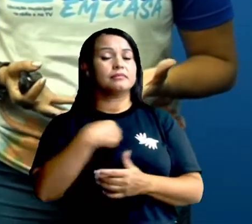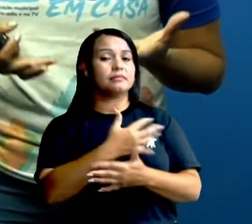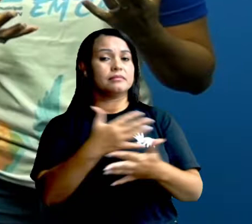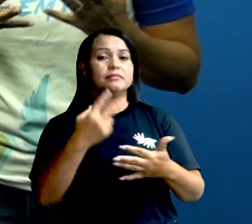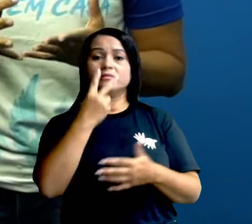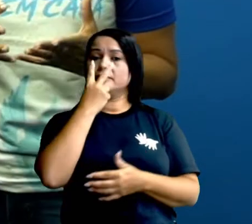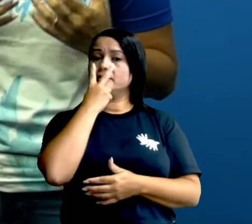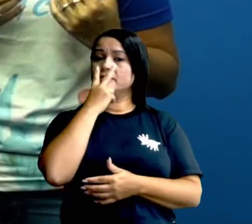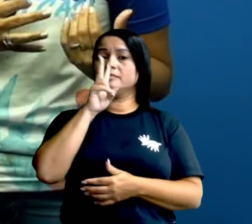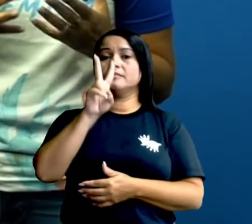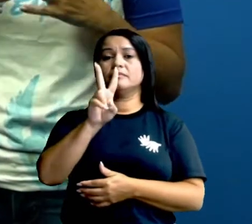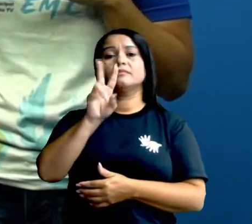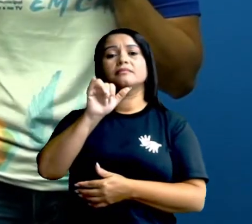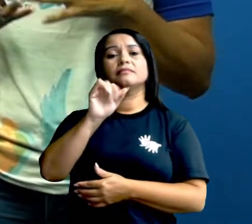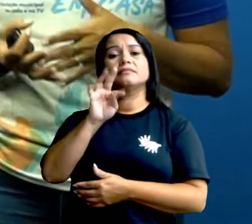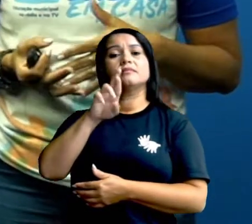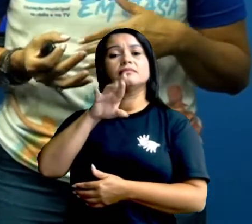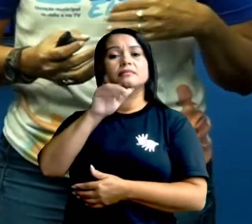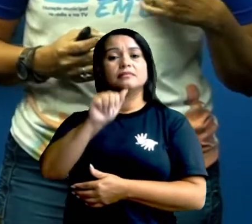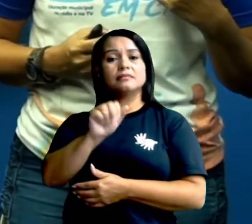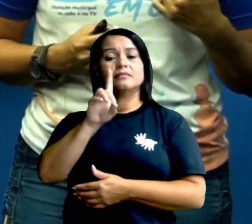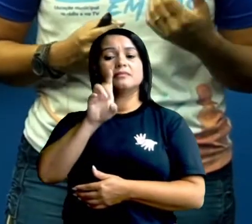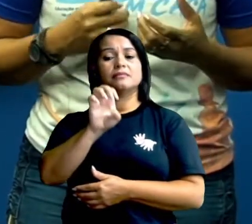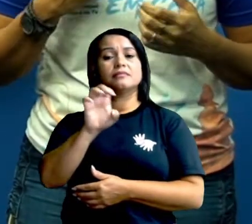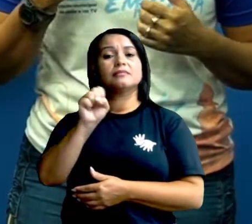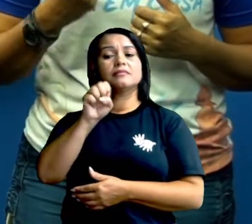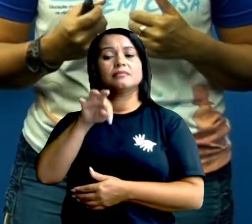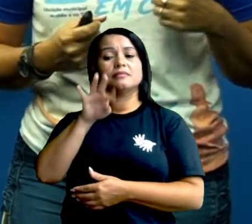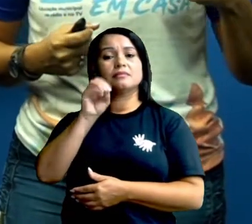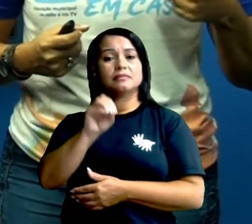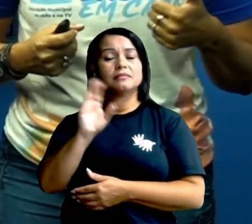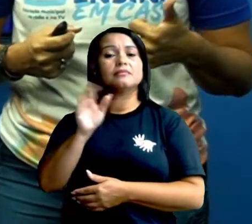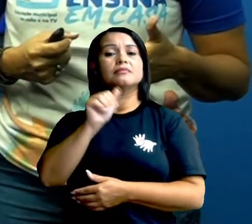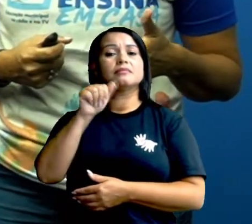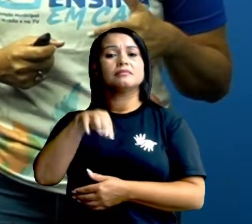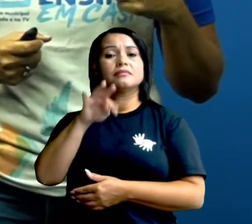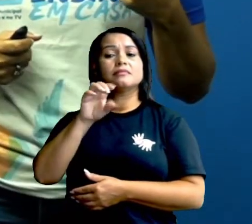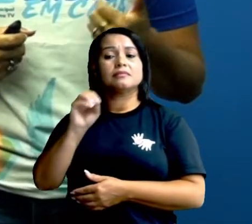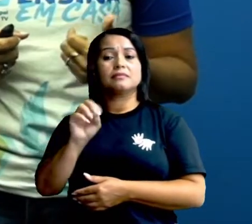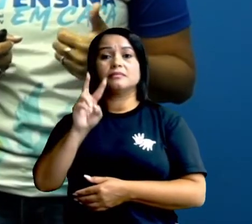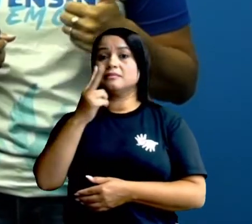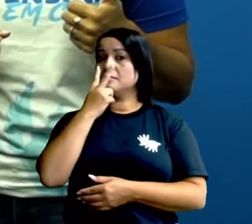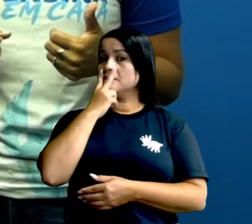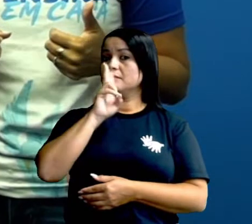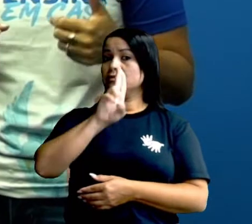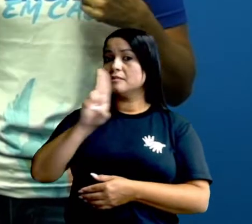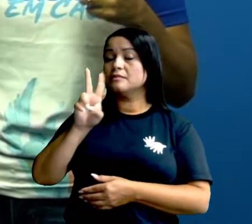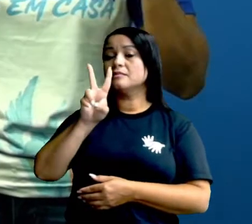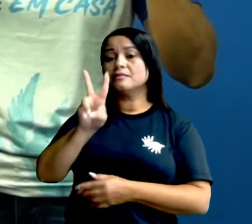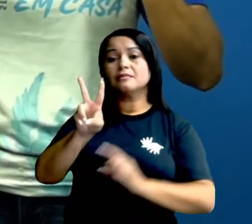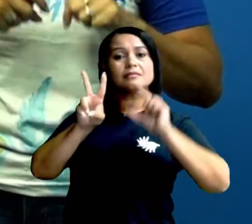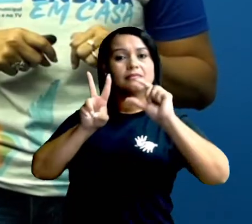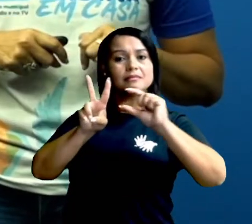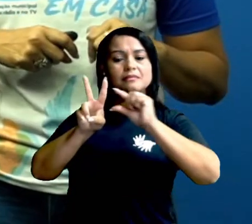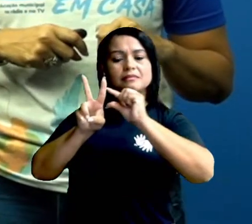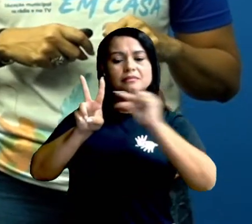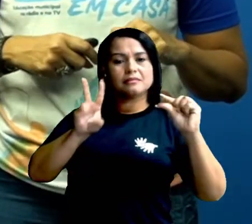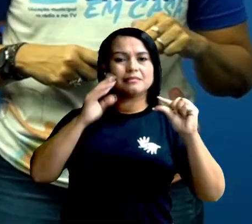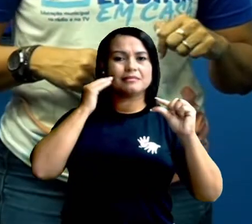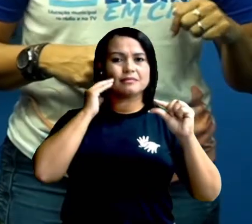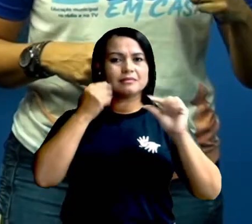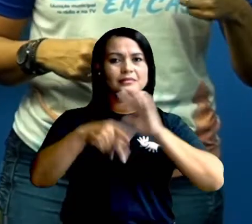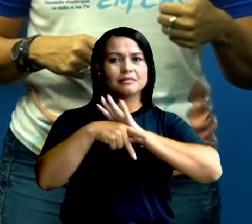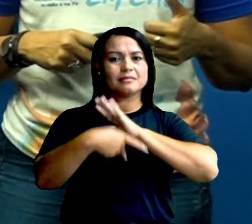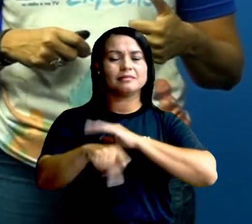nossa cidade é Vitória, Vitória de Santo Antão. A gente escreve Vitória com V maiúsculo porque é um nome próprio da nossa